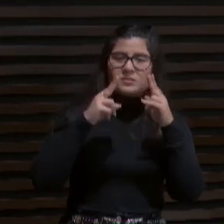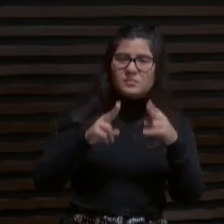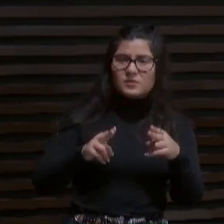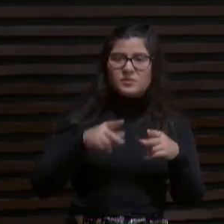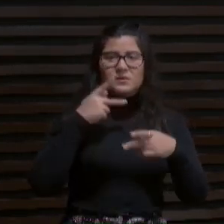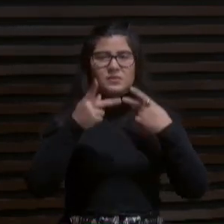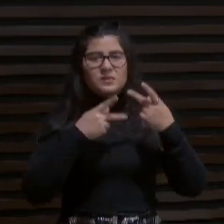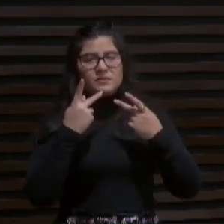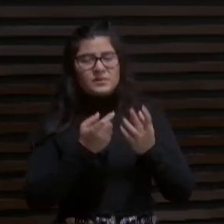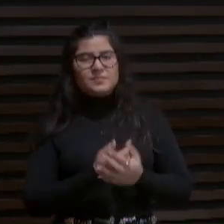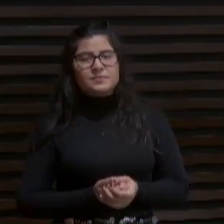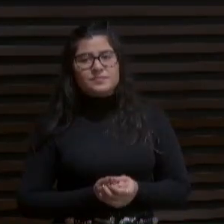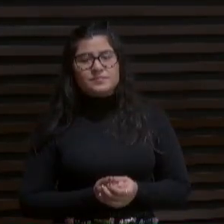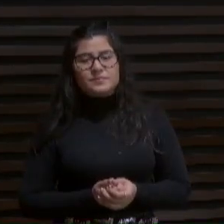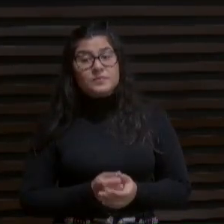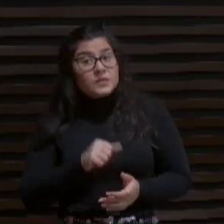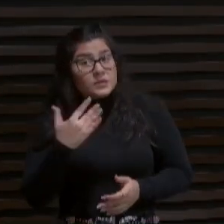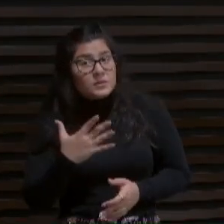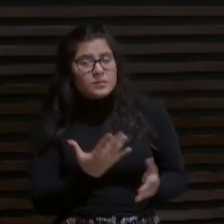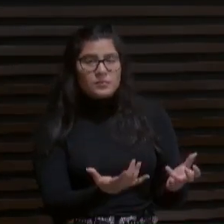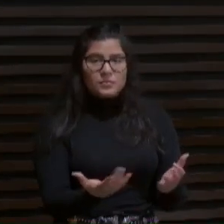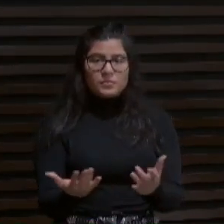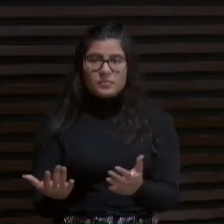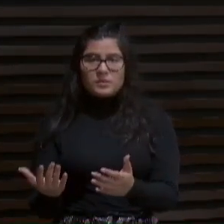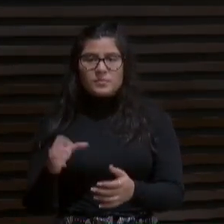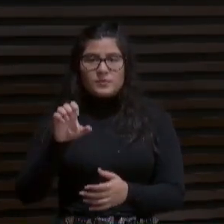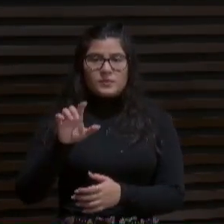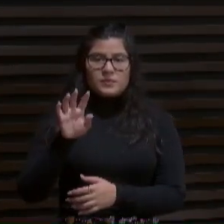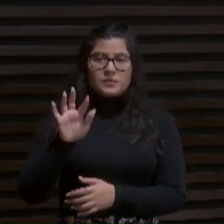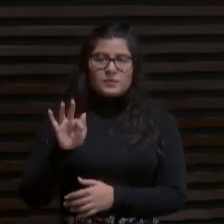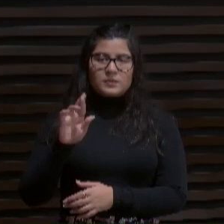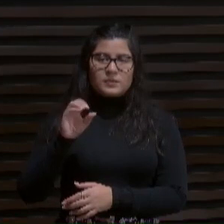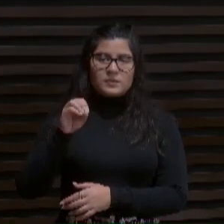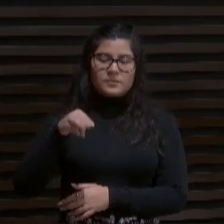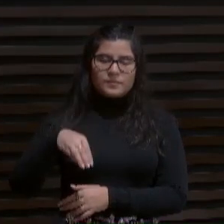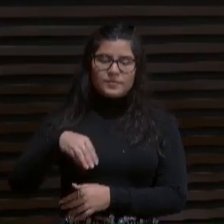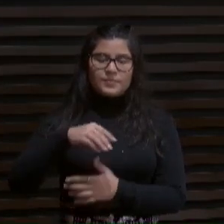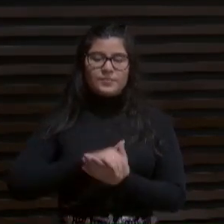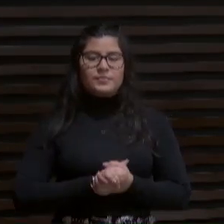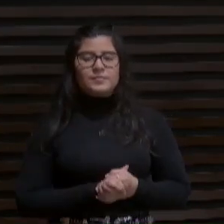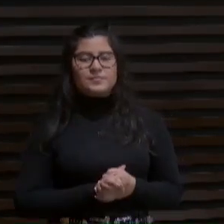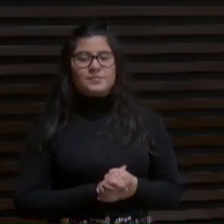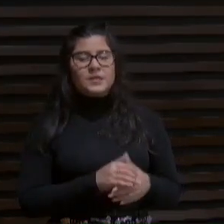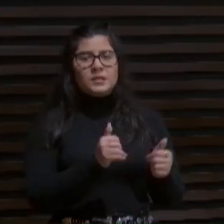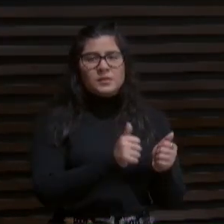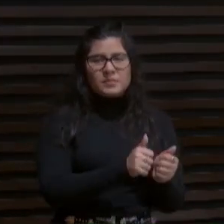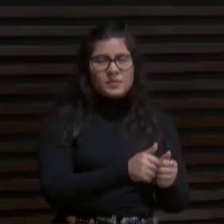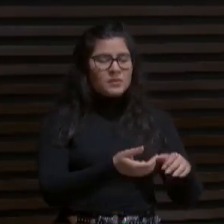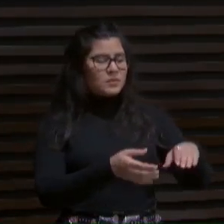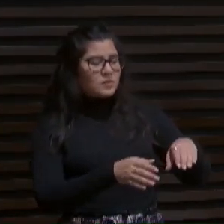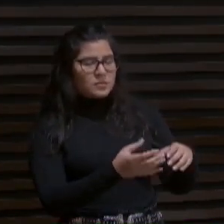ele diz assim no 17, assim, o campo de Efron, que estava em Macpela, em frente de Manre, o campo, a